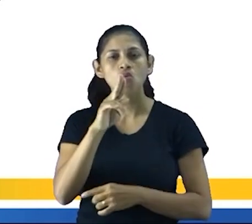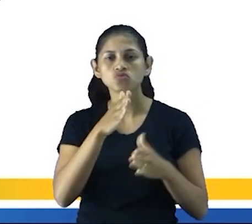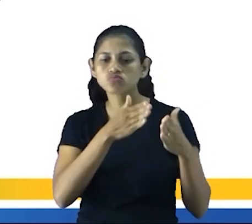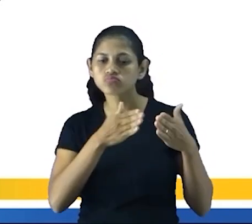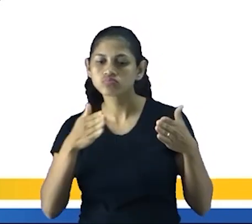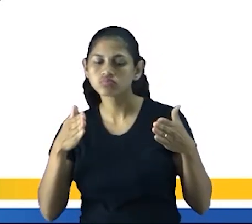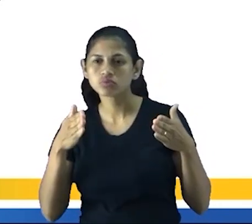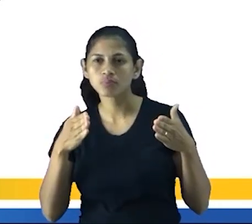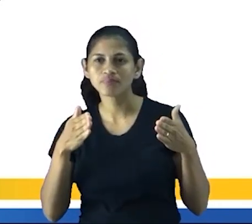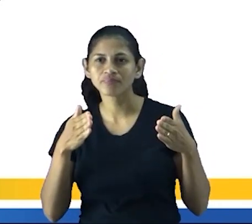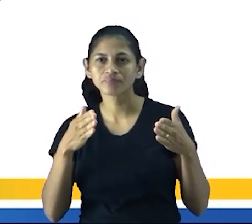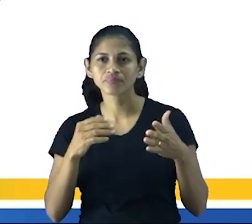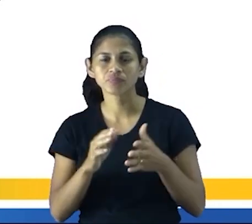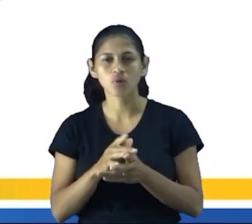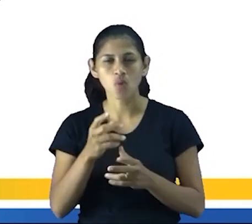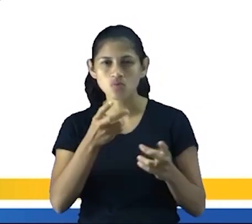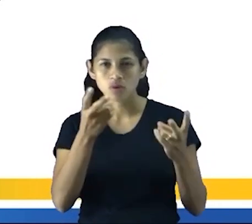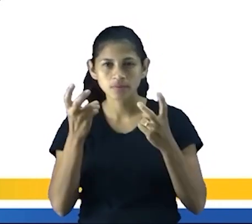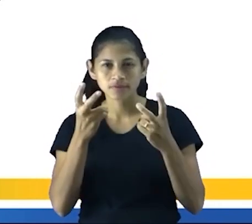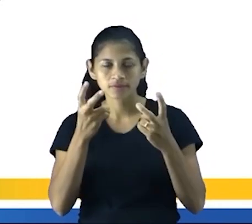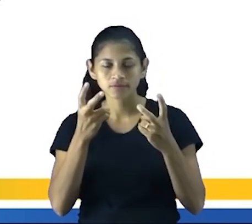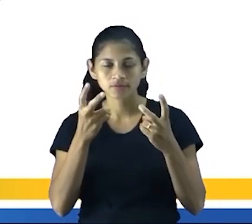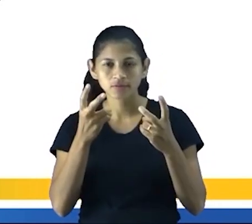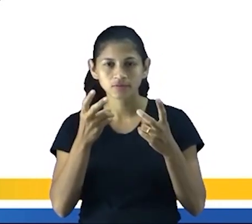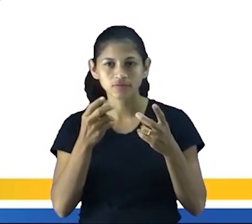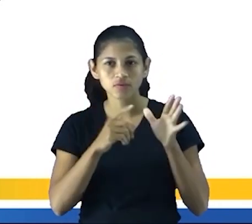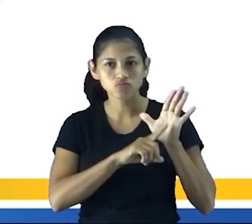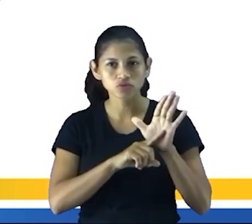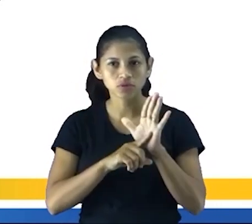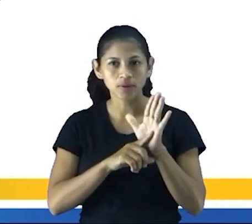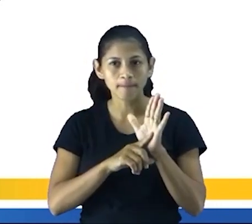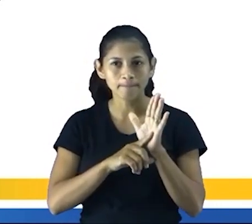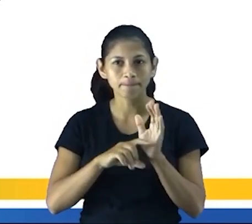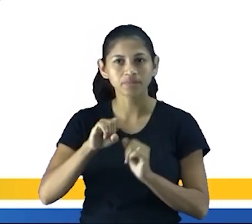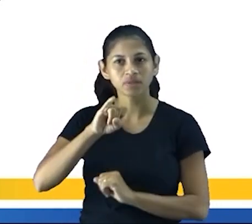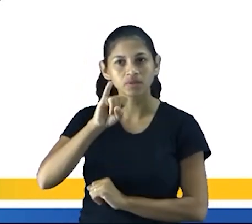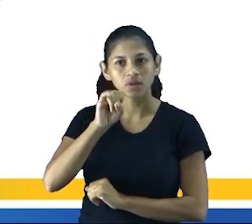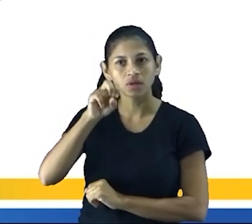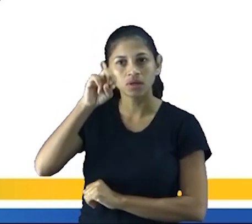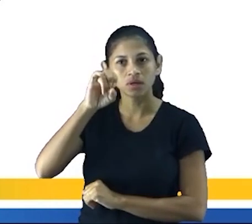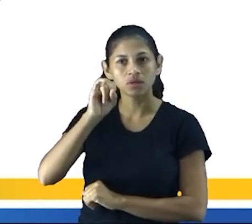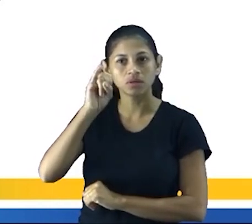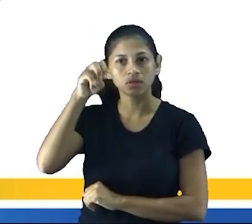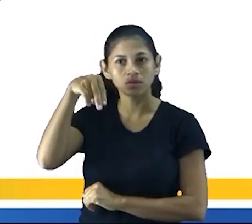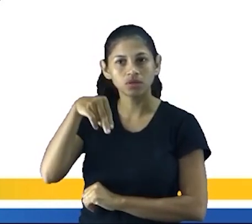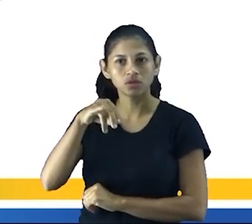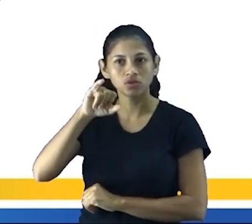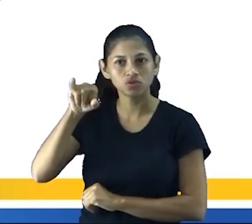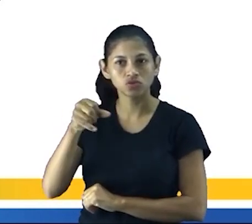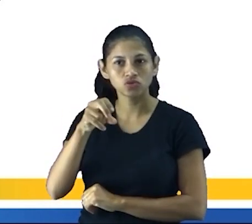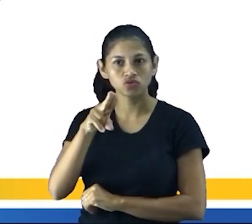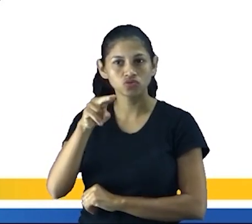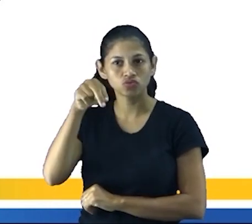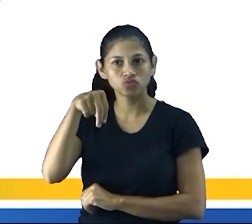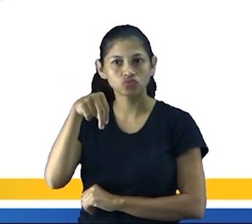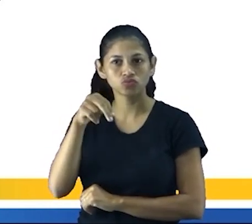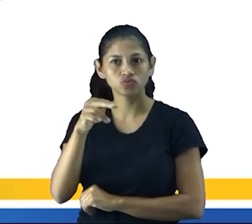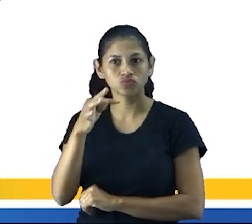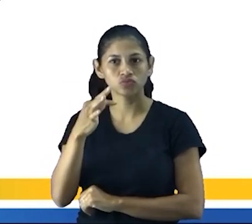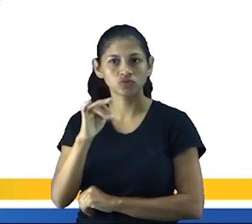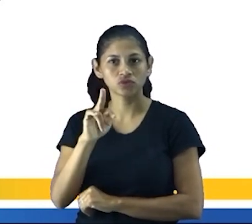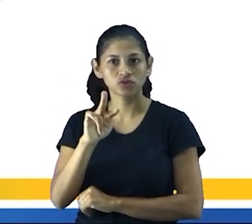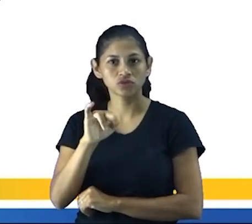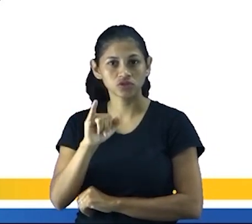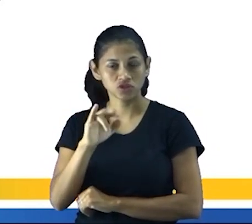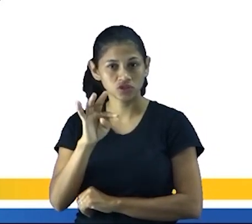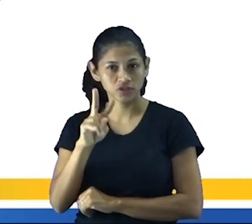dando várias sequências de tipologias textuais, como a injuntiva, sugerida pelo destaque dado à fala